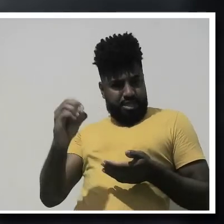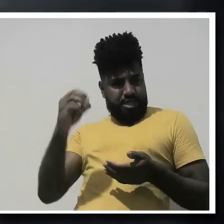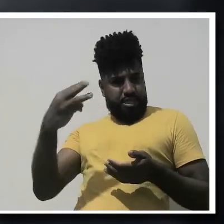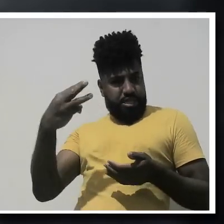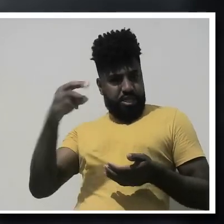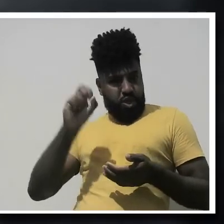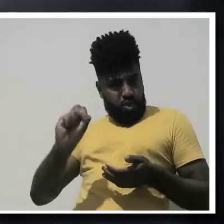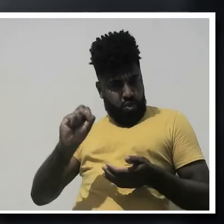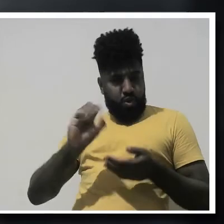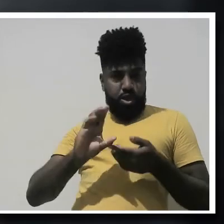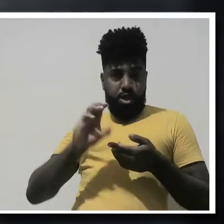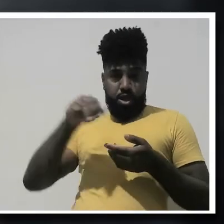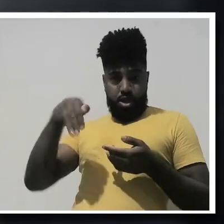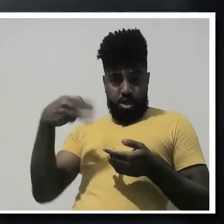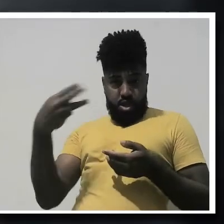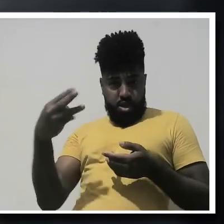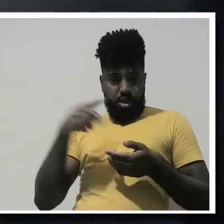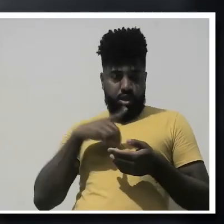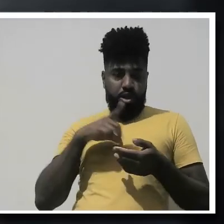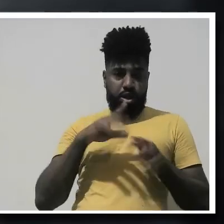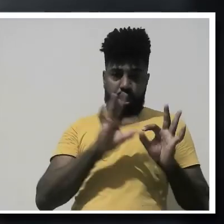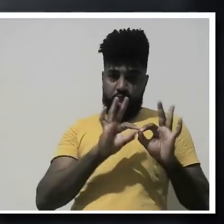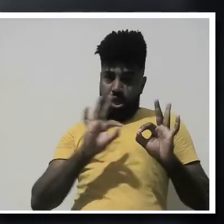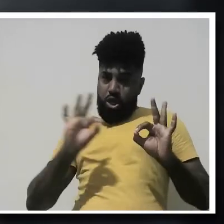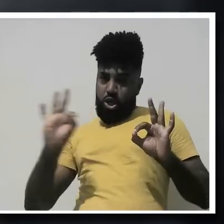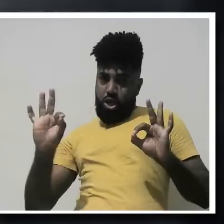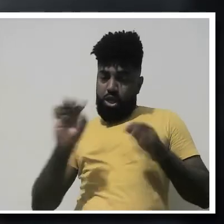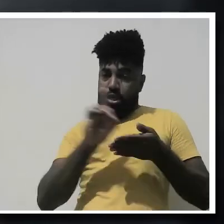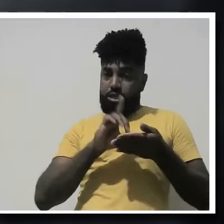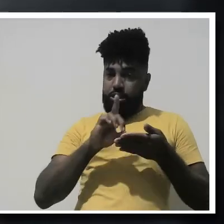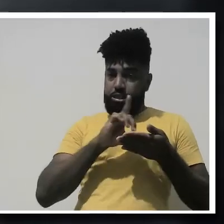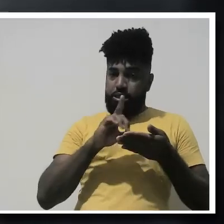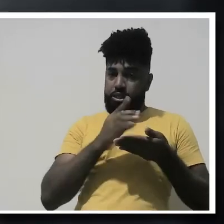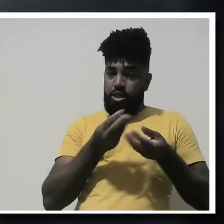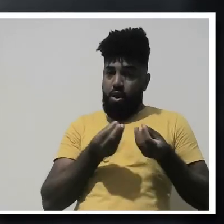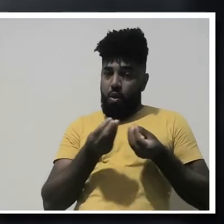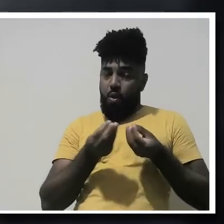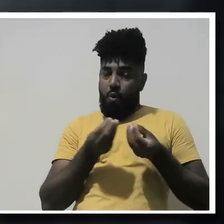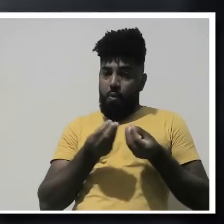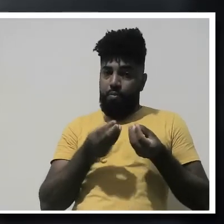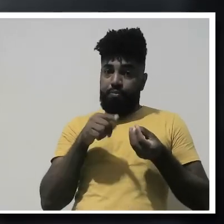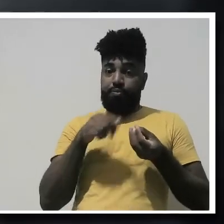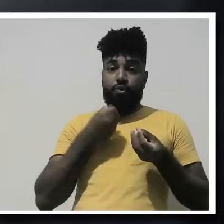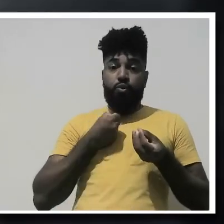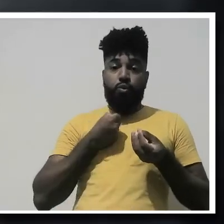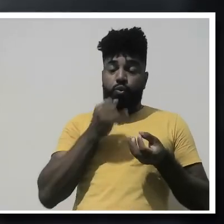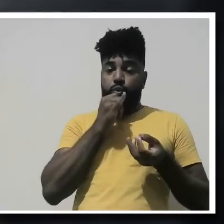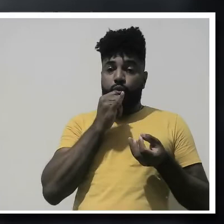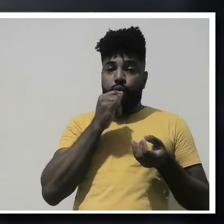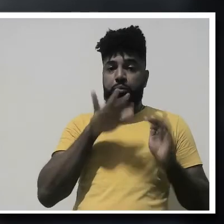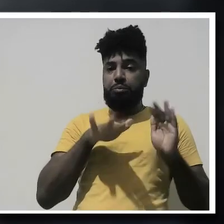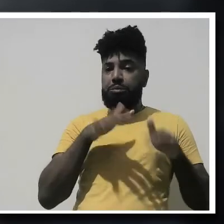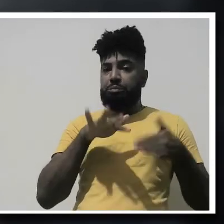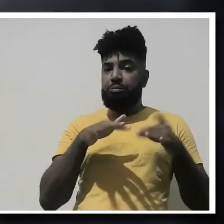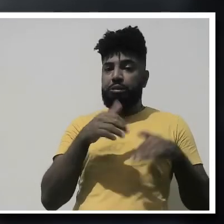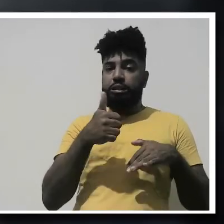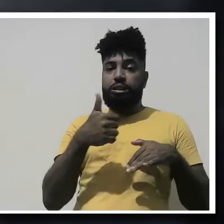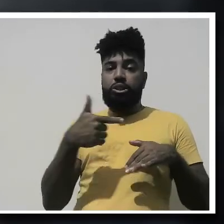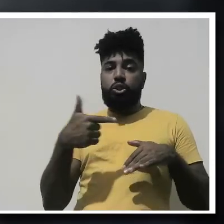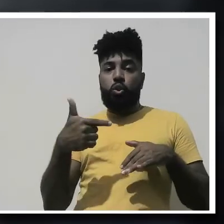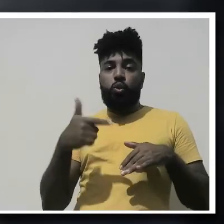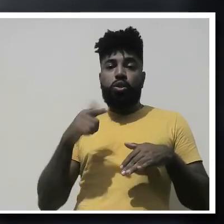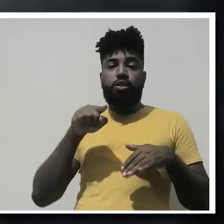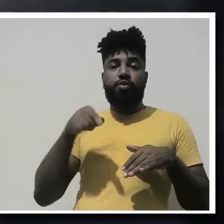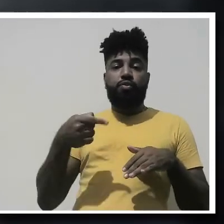1,038 gramas por centímetro cúbico. Se a gente seguir essa reta aqui no rumo da densidade, a gente pode ver que essa reta dá em cerca de, mais ou